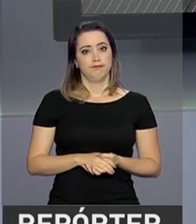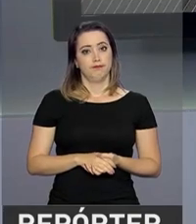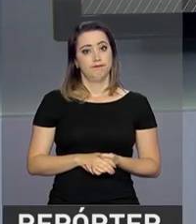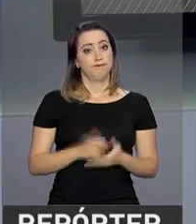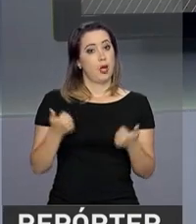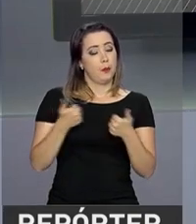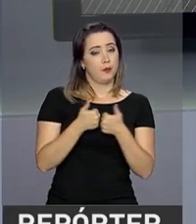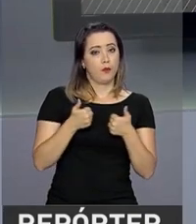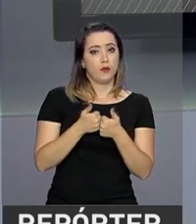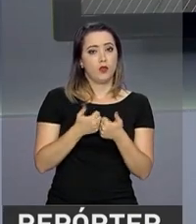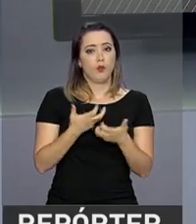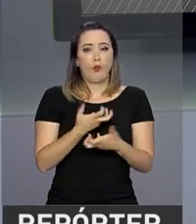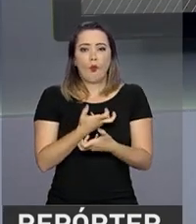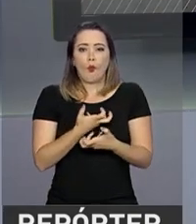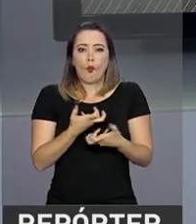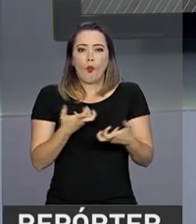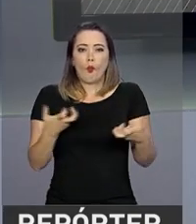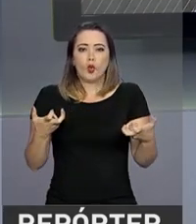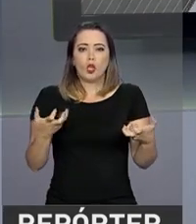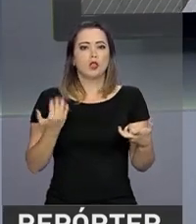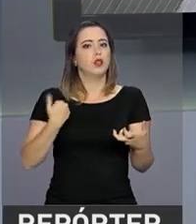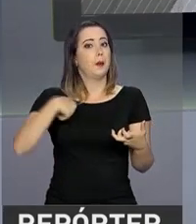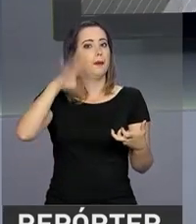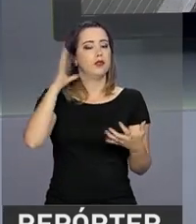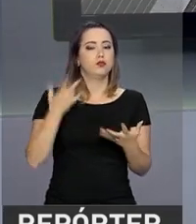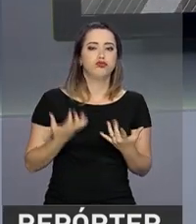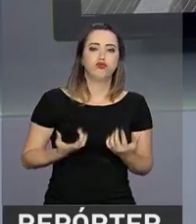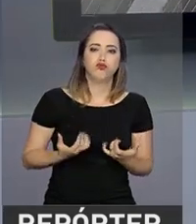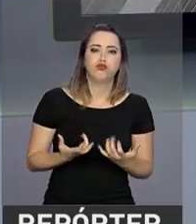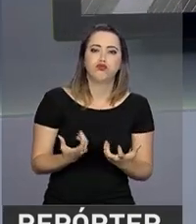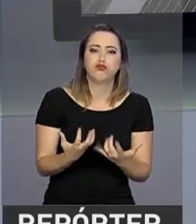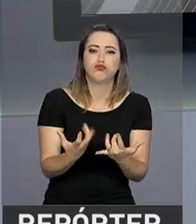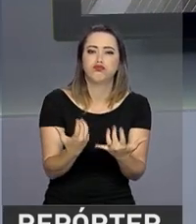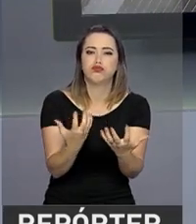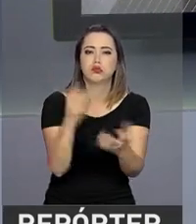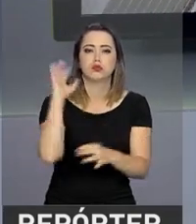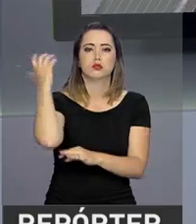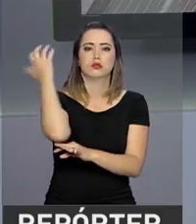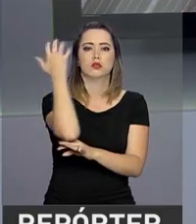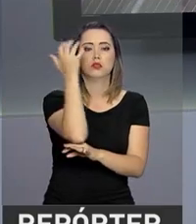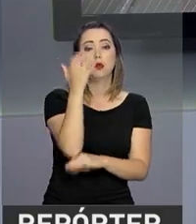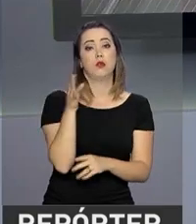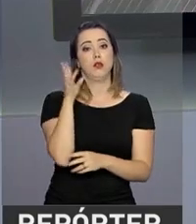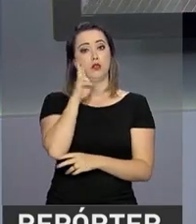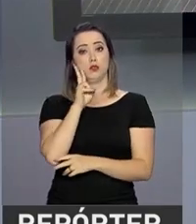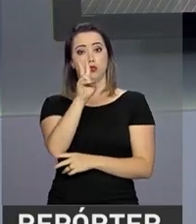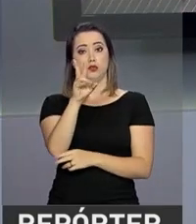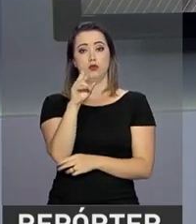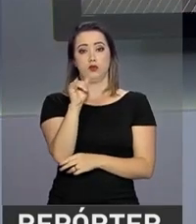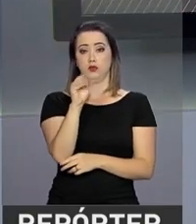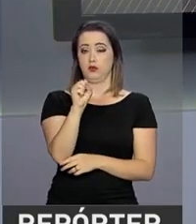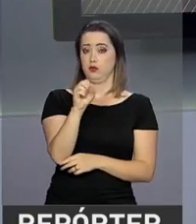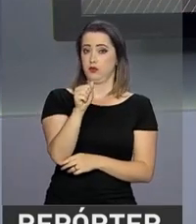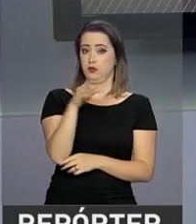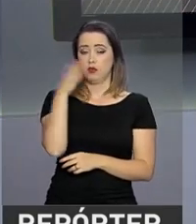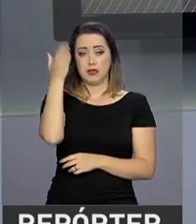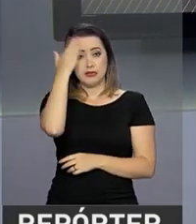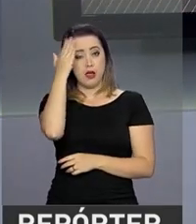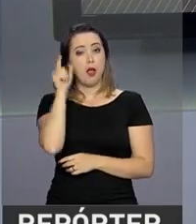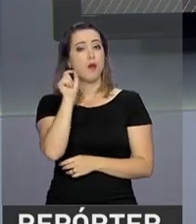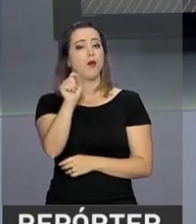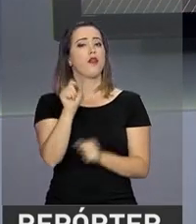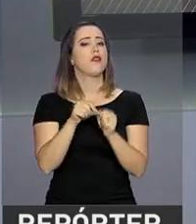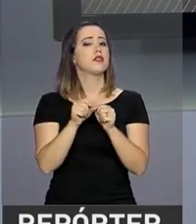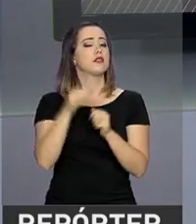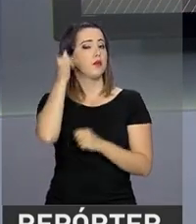Com a proximidade da seca, aumentam os riscos de incêndios florestais. Na reportagem de Raíssa Lopes, saiba o que